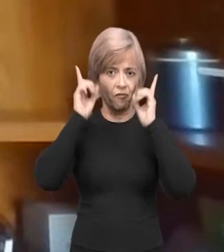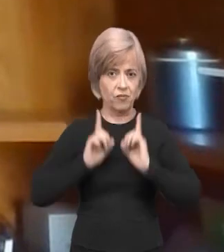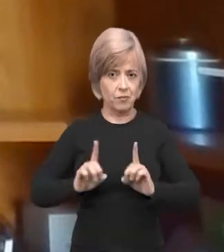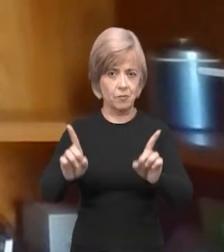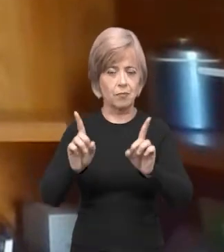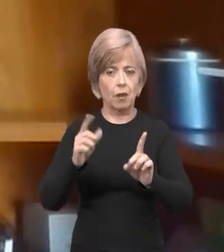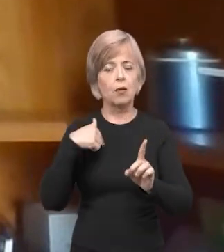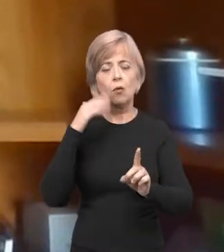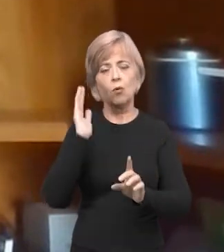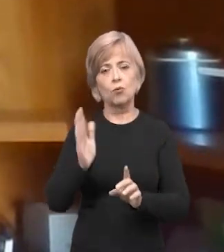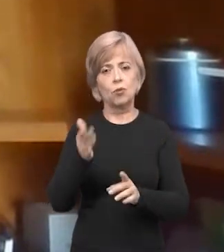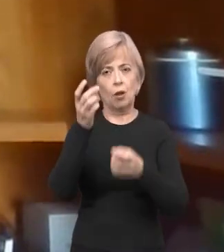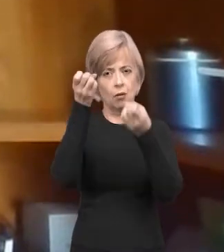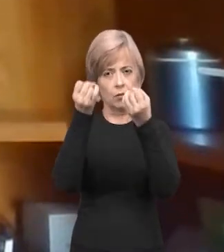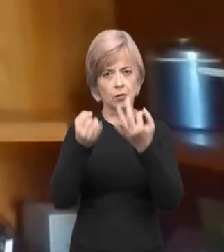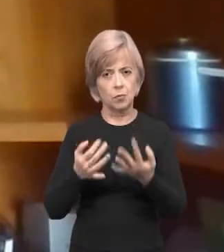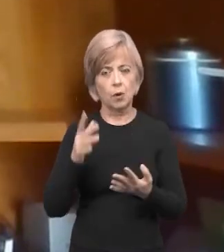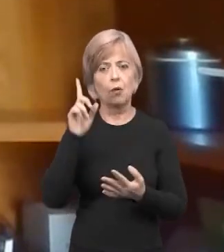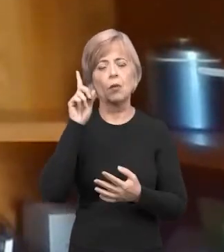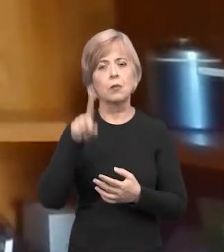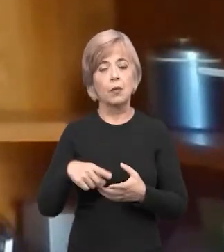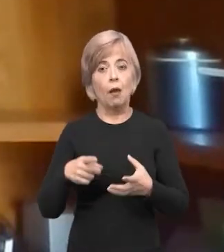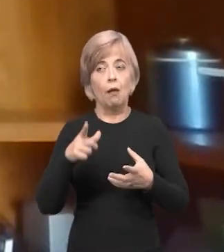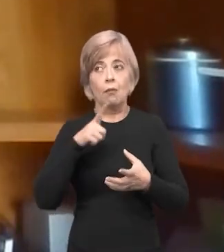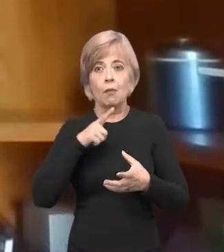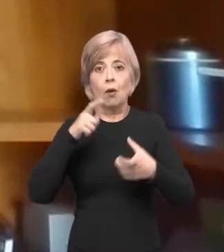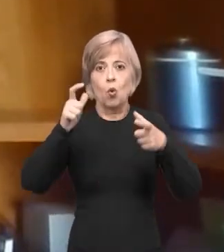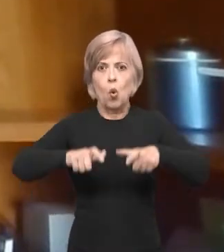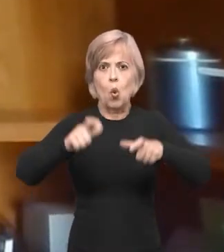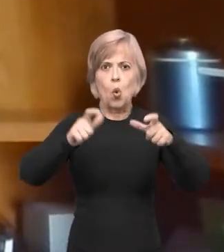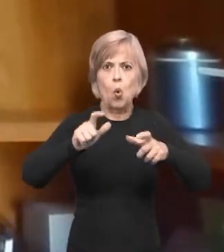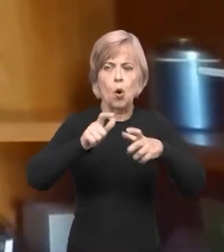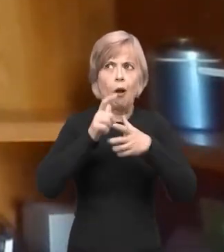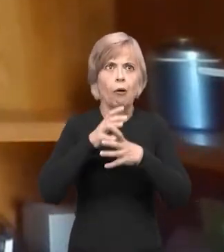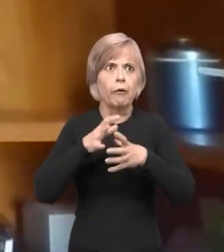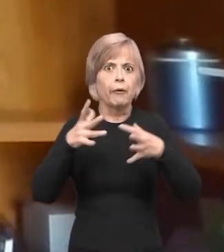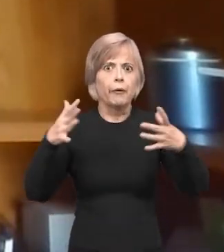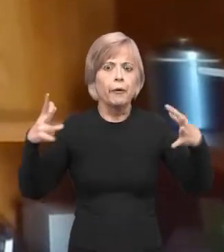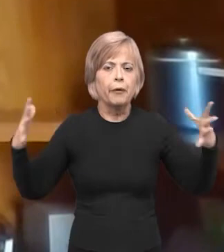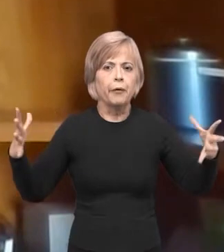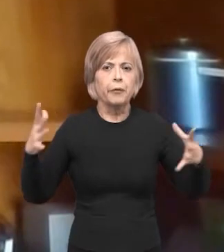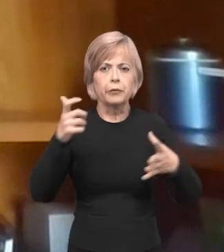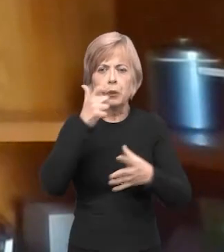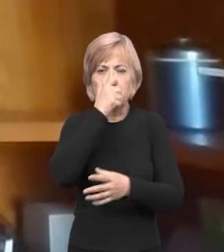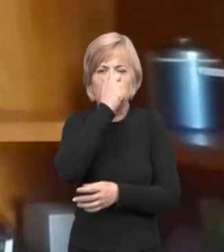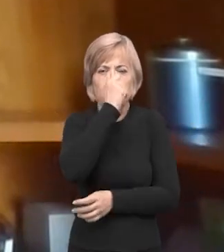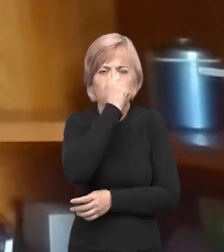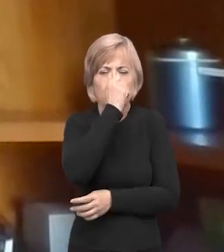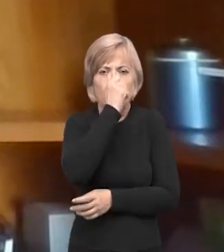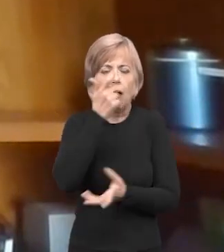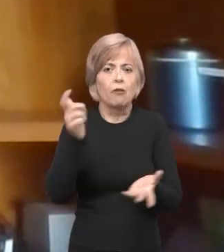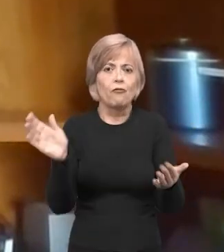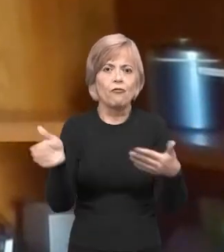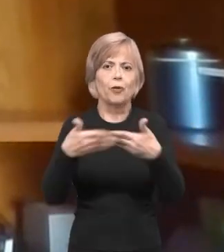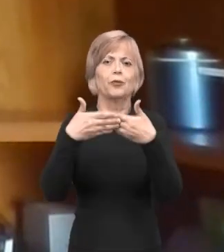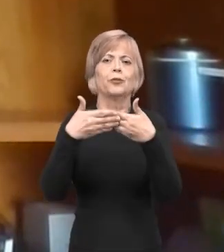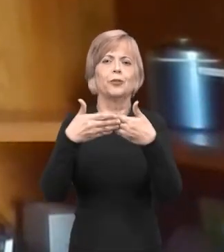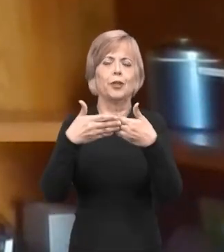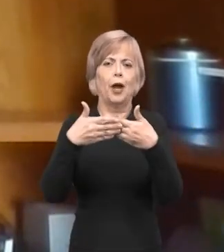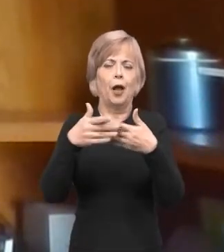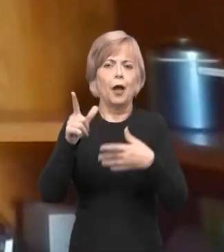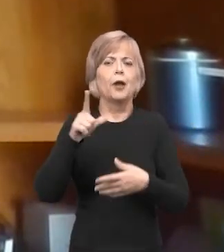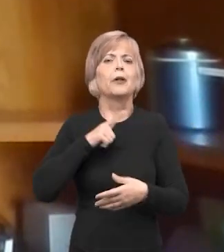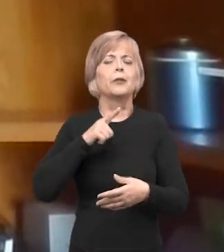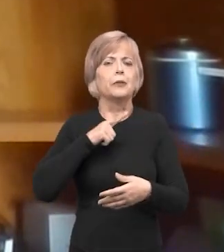que são essas que eu já comentei aqui, que são abrigões, às vezes, e fechados, e com muitas pessoas ali que têm